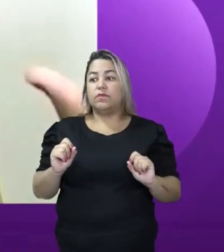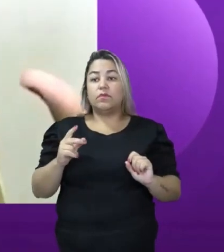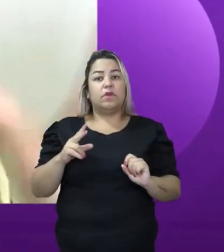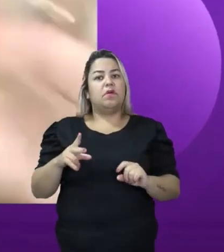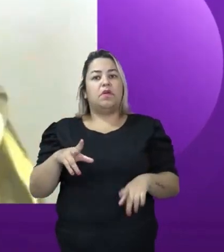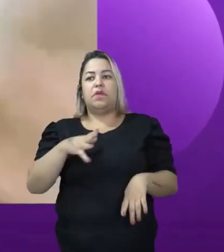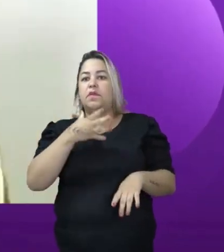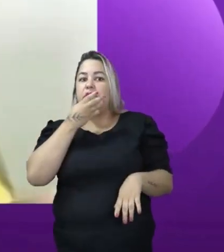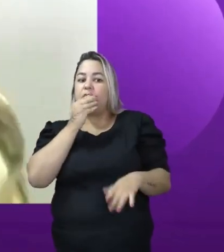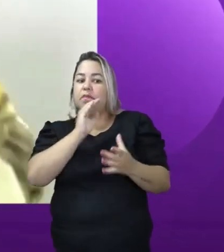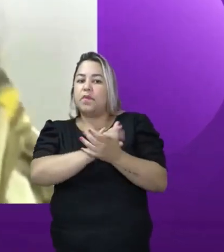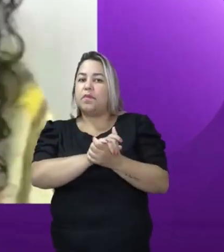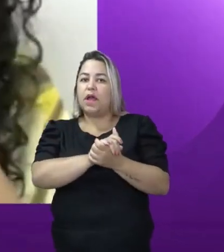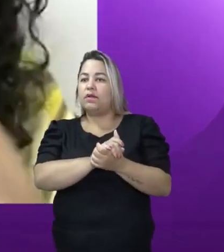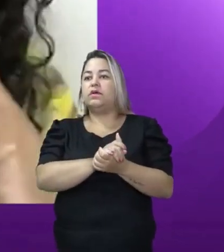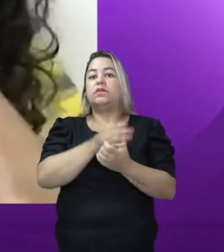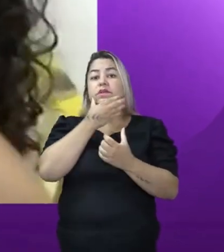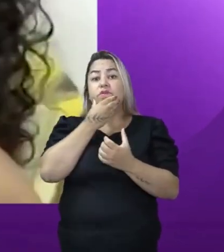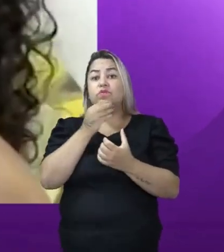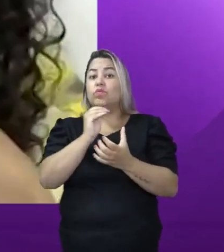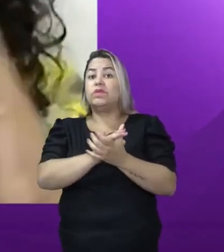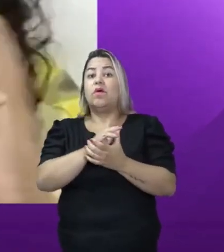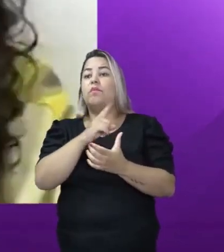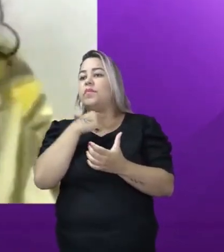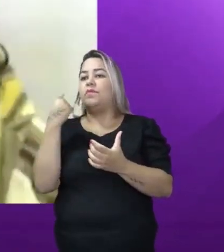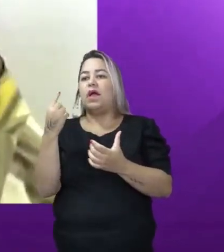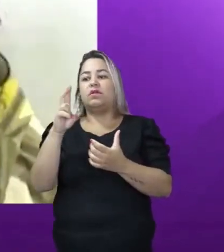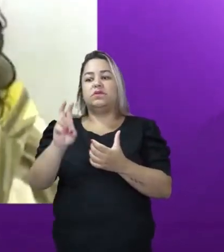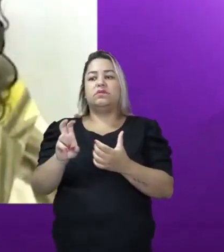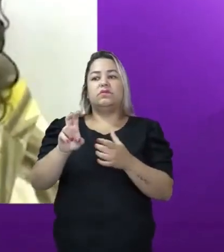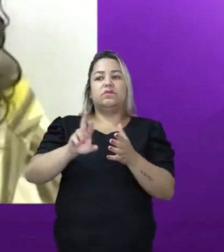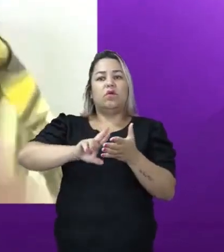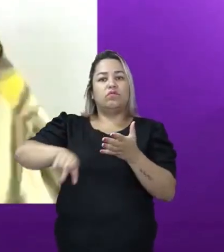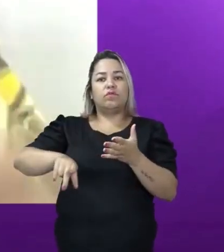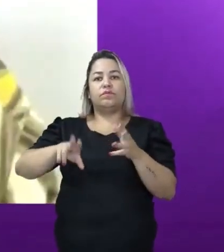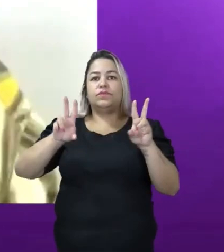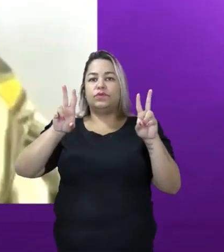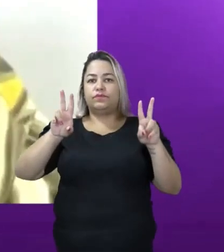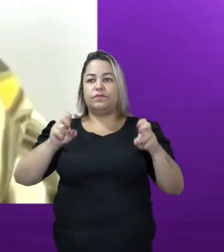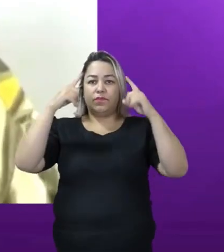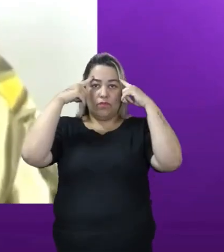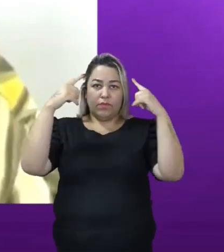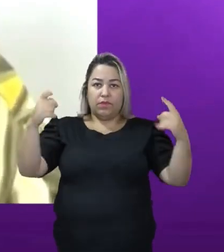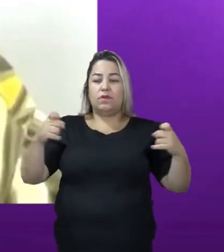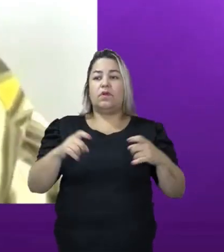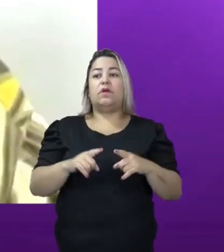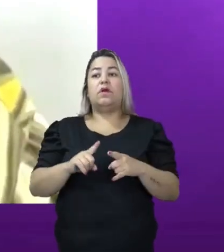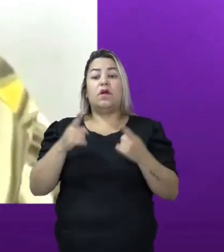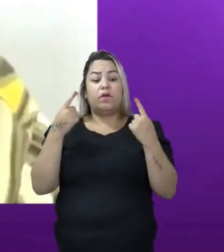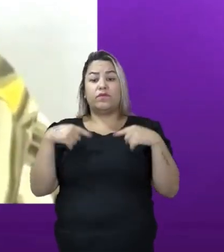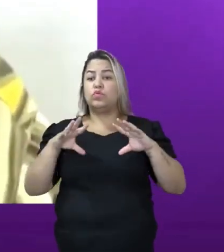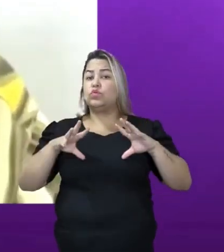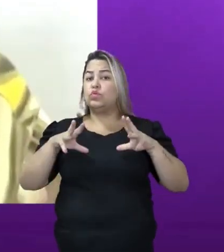bate. Mas lá, no artigo 7º, ele vai dizer que são 5 os tipos de violência. A violência física, essa que